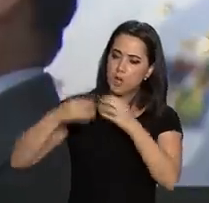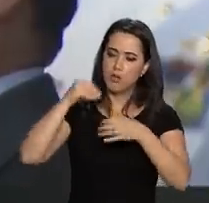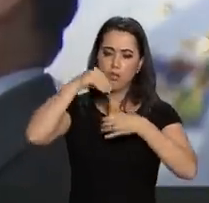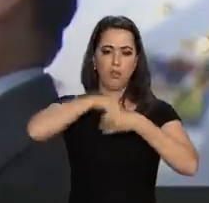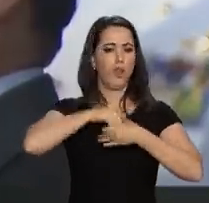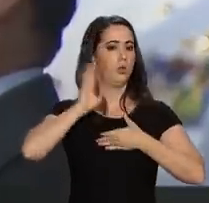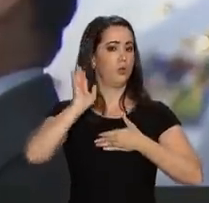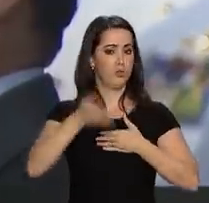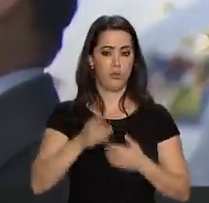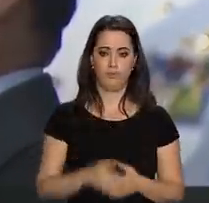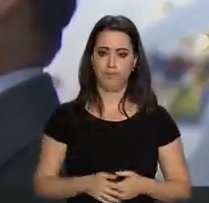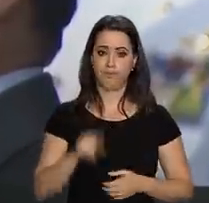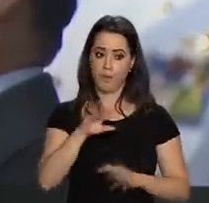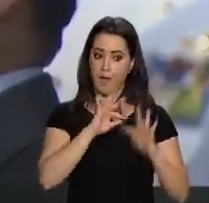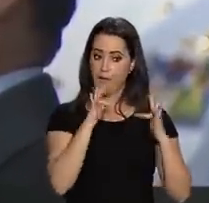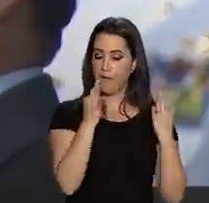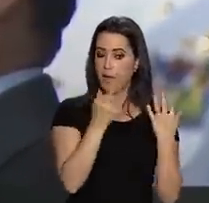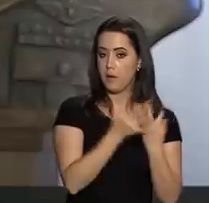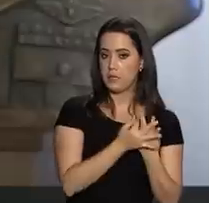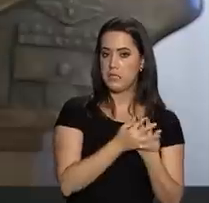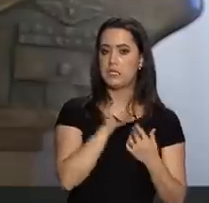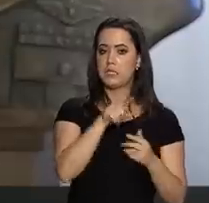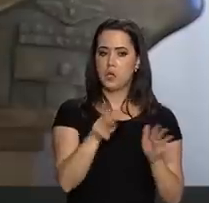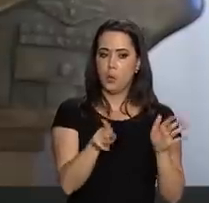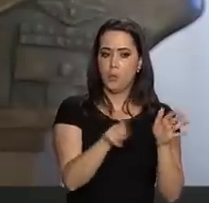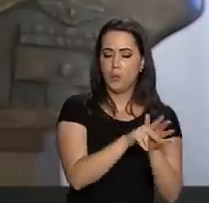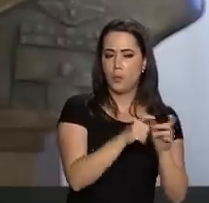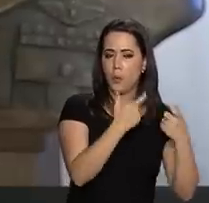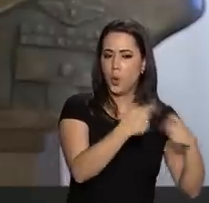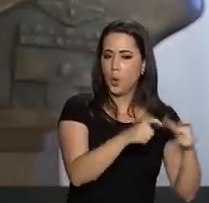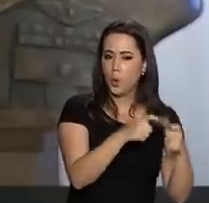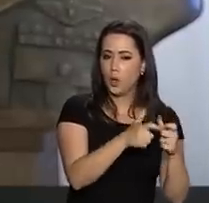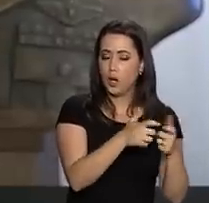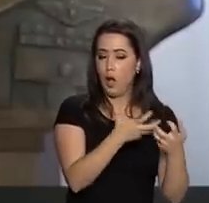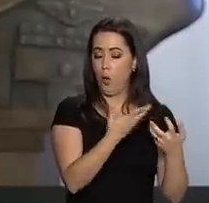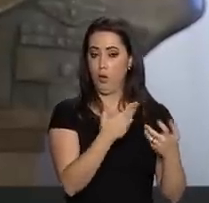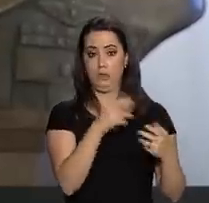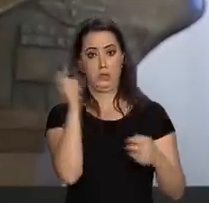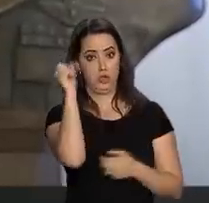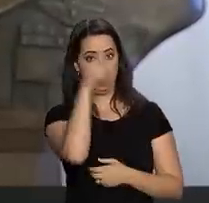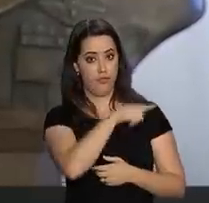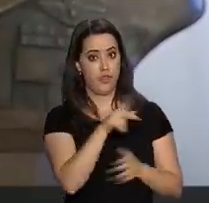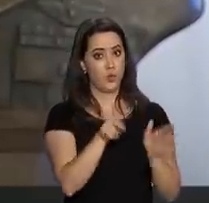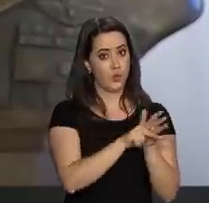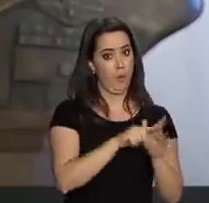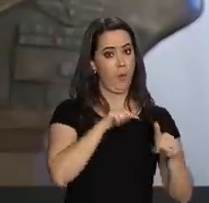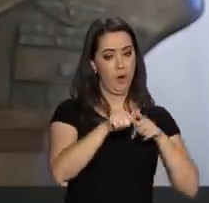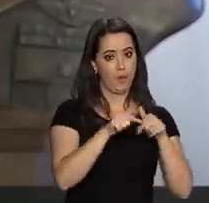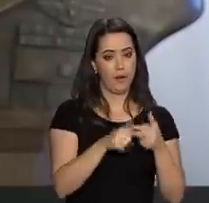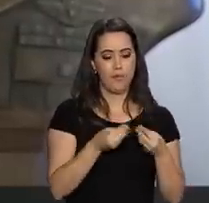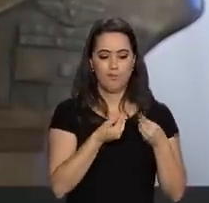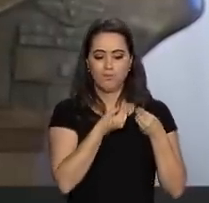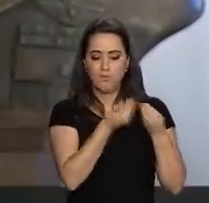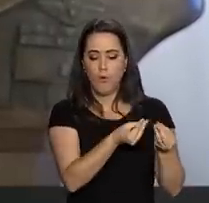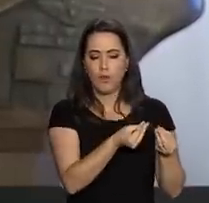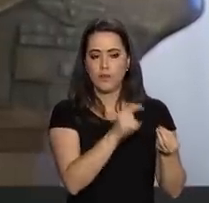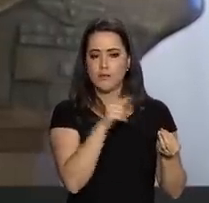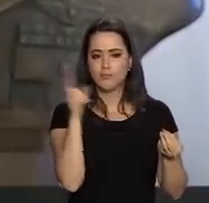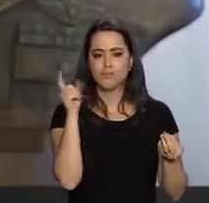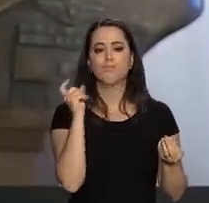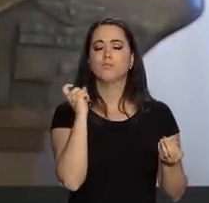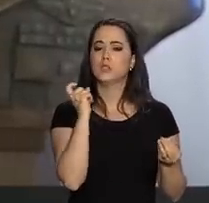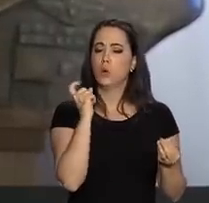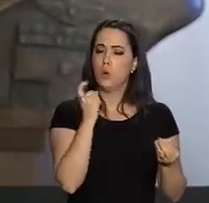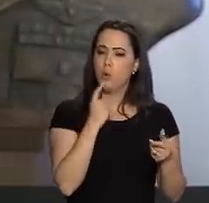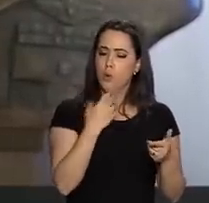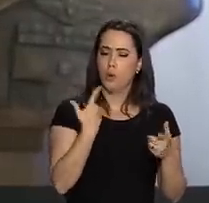Submeteu a família às periferias rústicas do seu trabalho, uma experiência dura que se fez